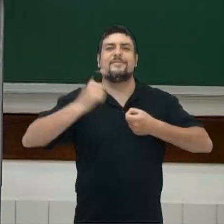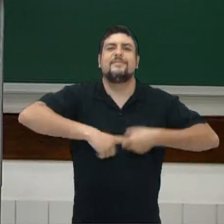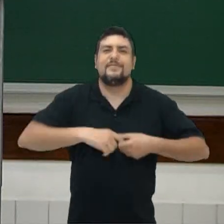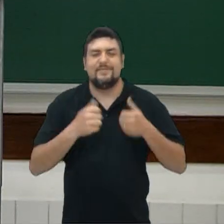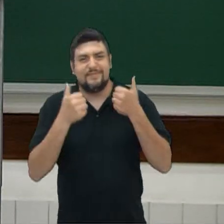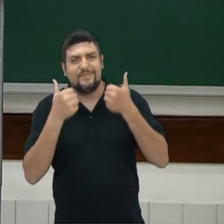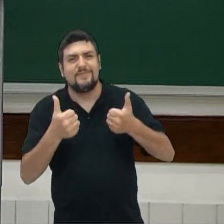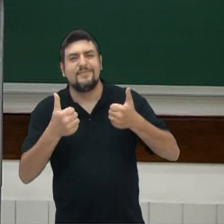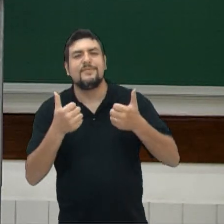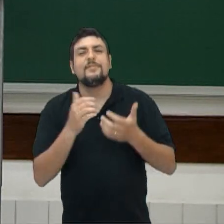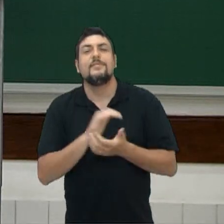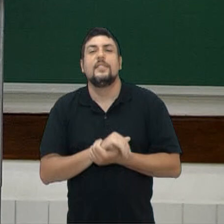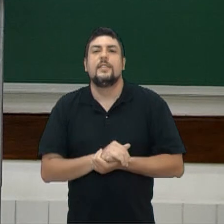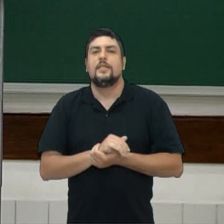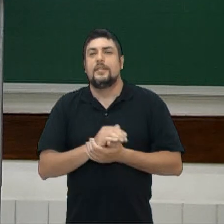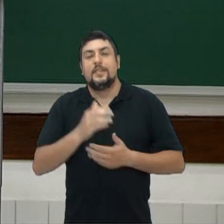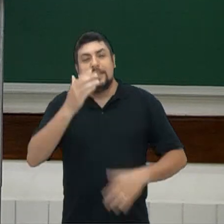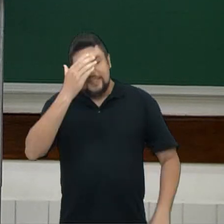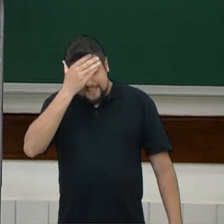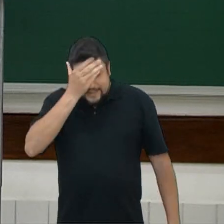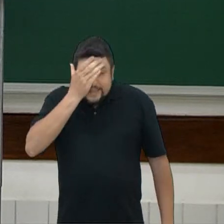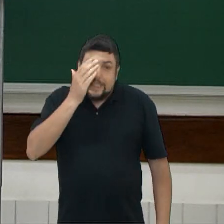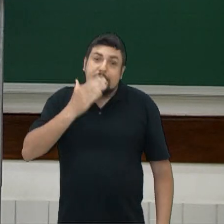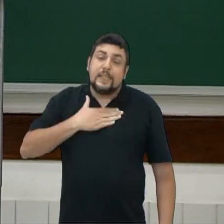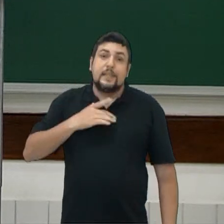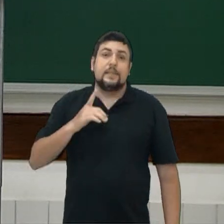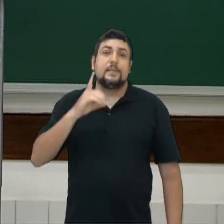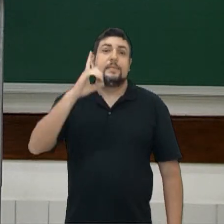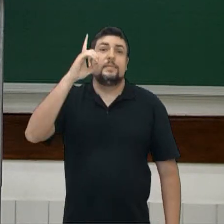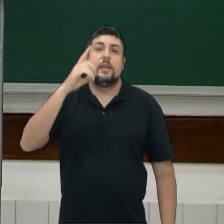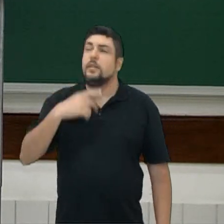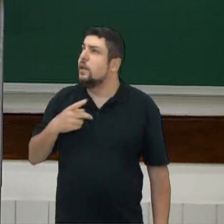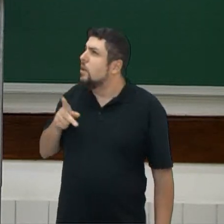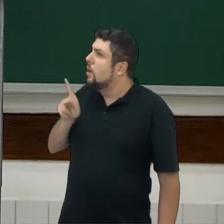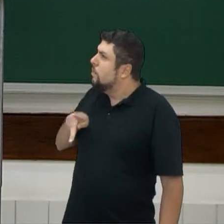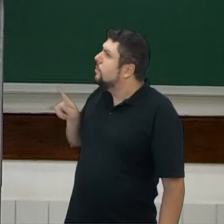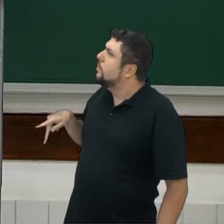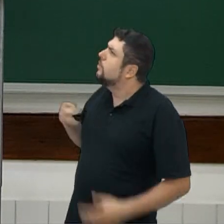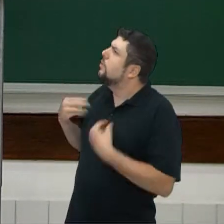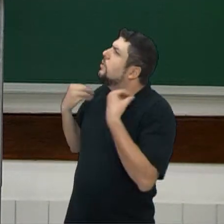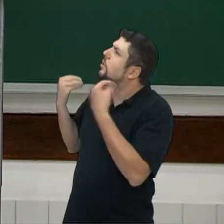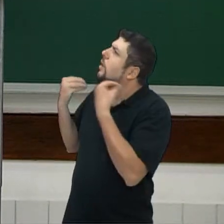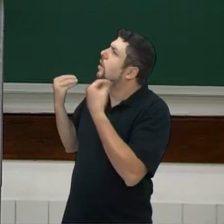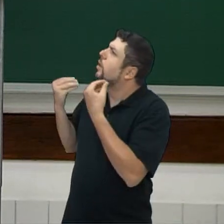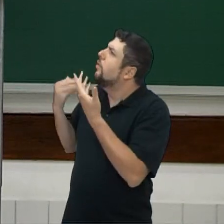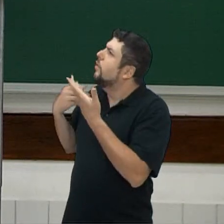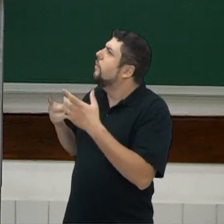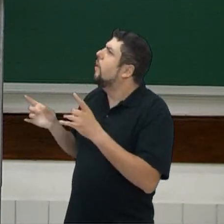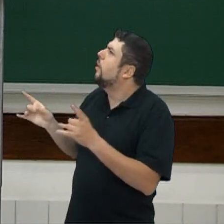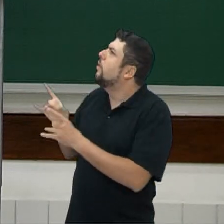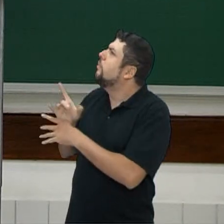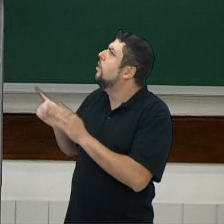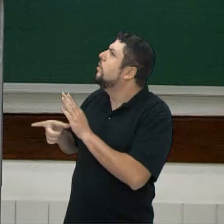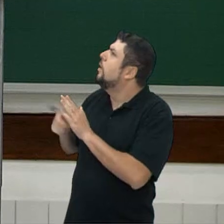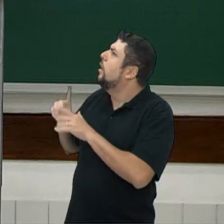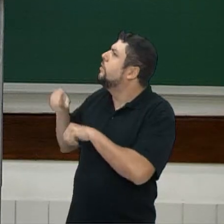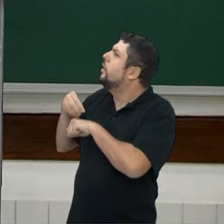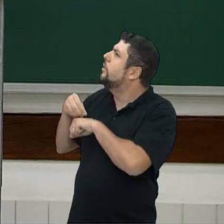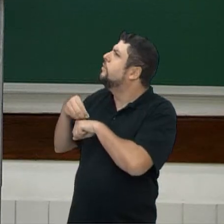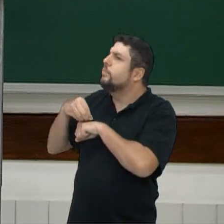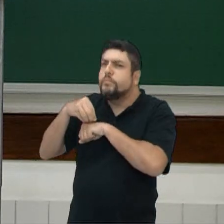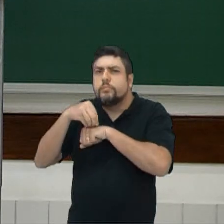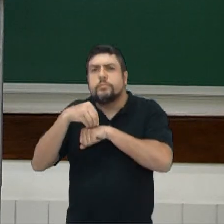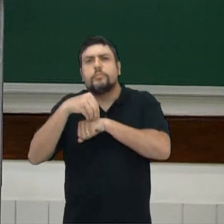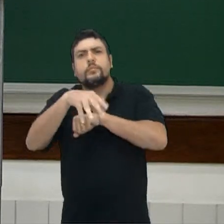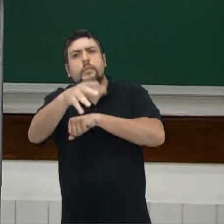Voltei, galera! Ai, meu Deus do céu, professor, o que você fez, né? Um pouco antes de passar para